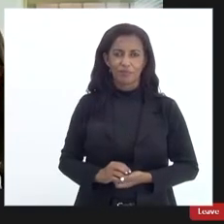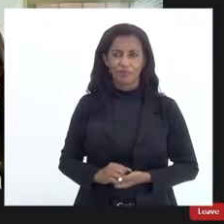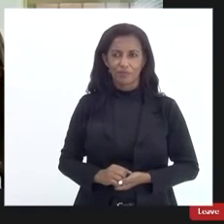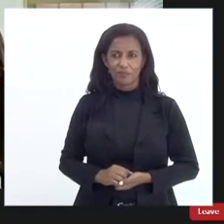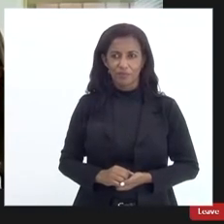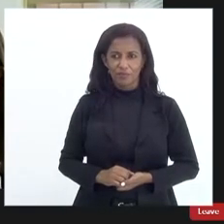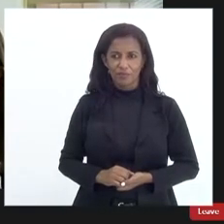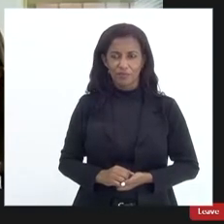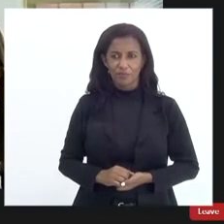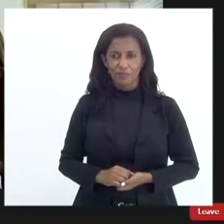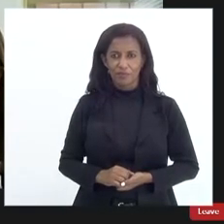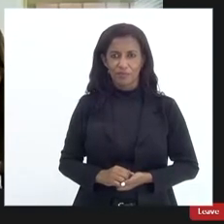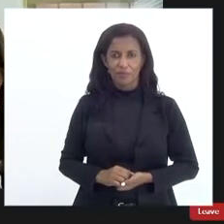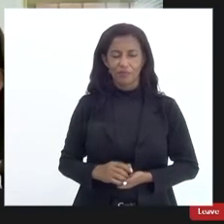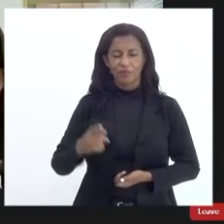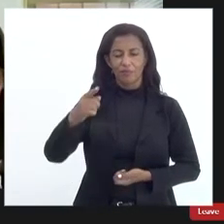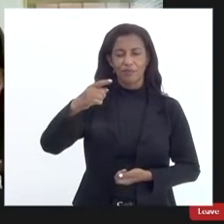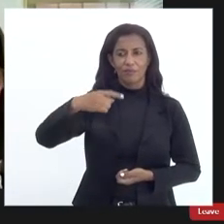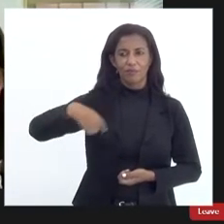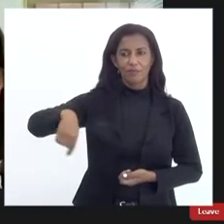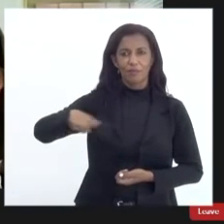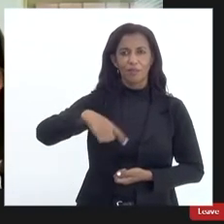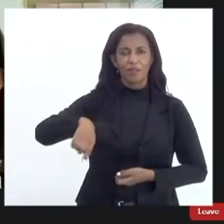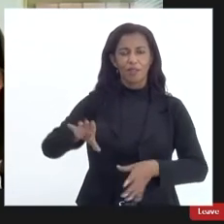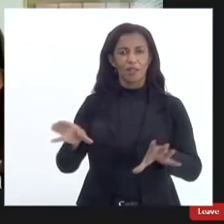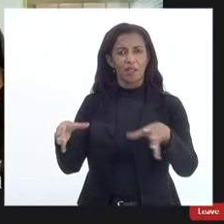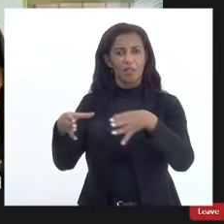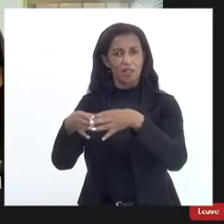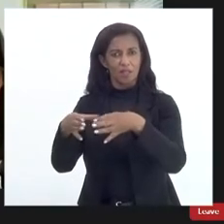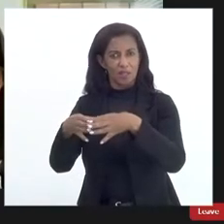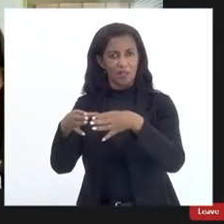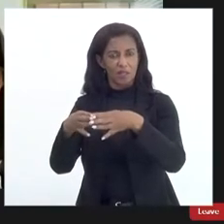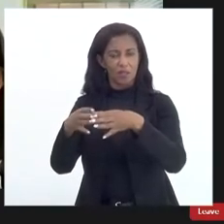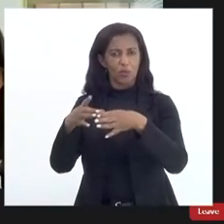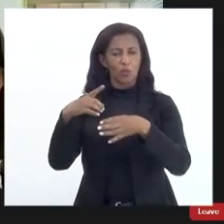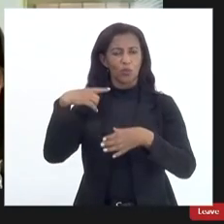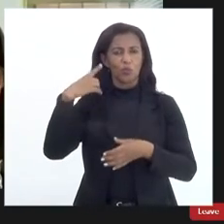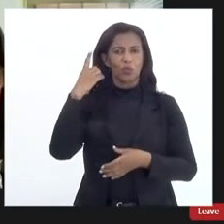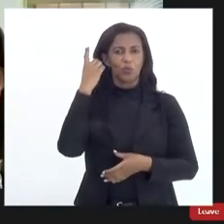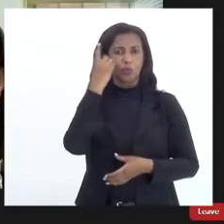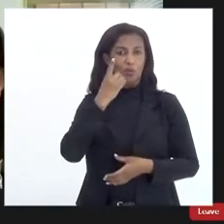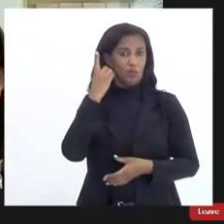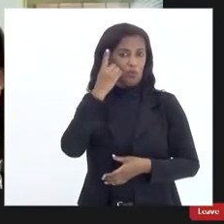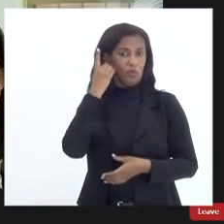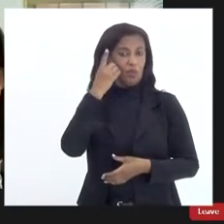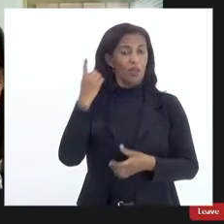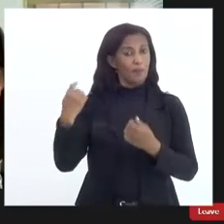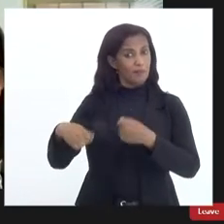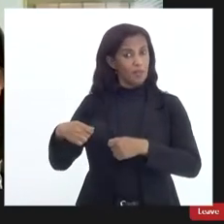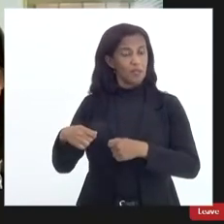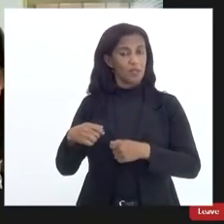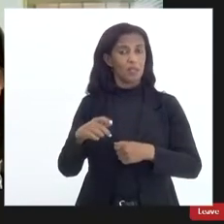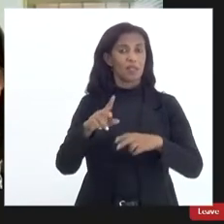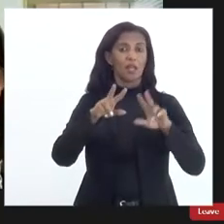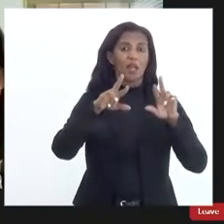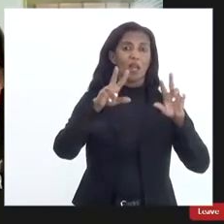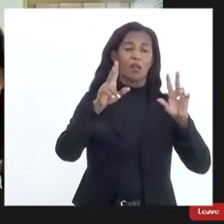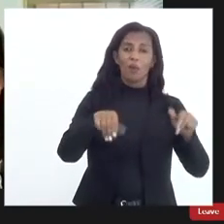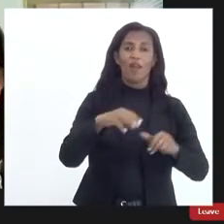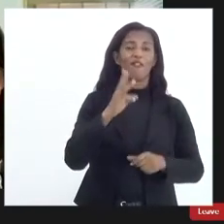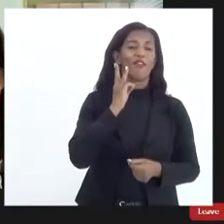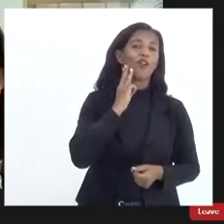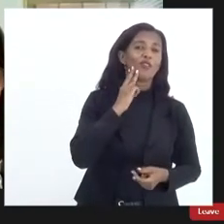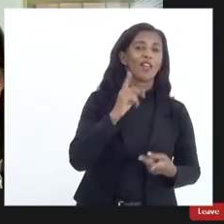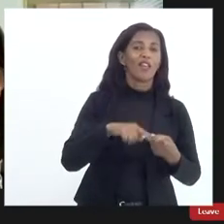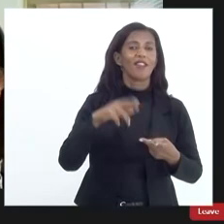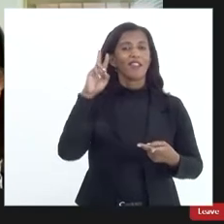que esse grupo de parlamentares pode estar num curso de formação, dos fãs de formação. Valdec, né, como a Mônica Francisco, assim também como